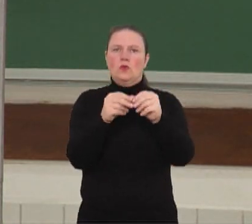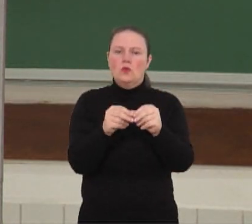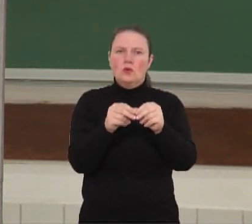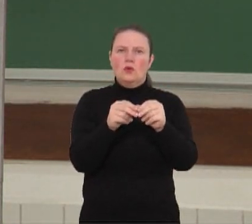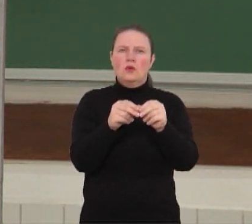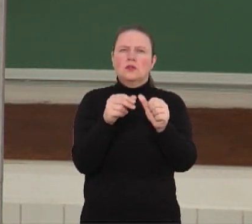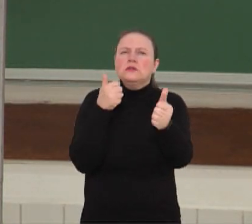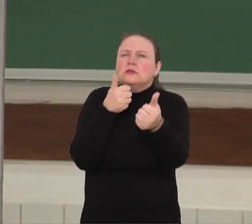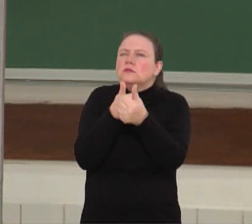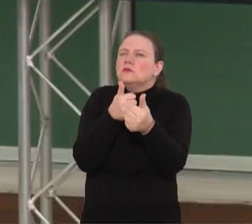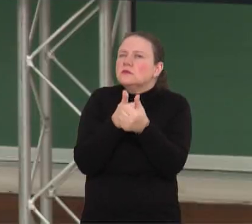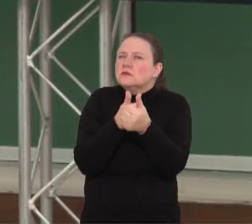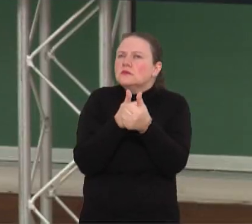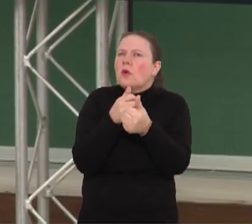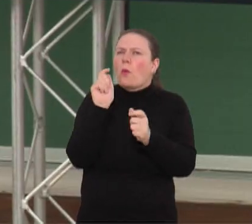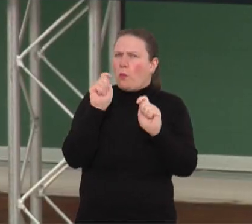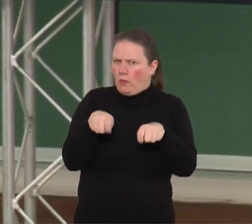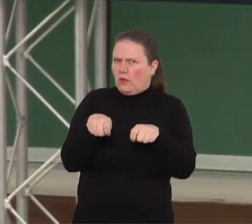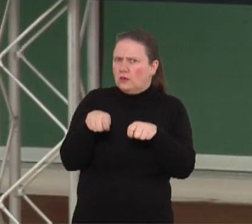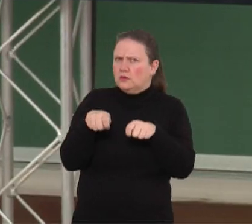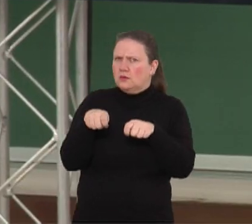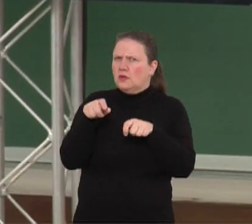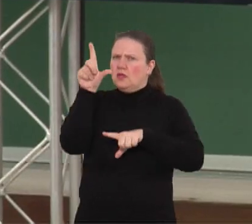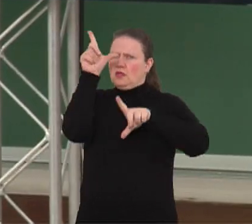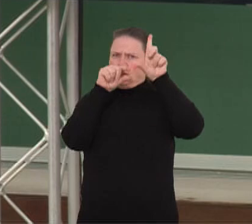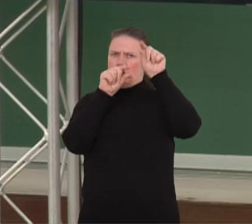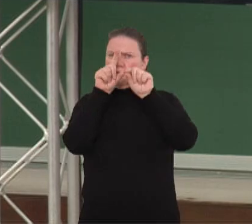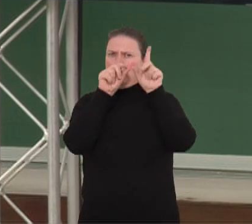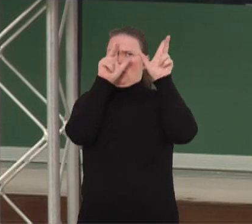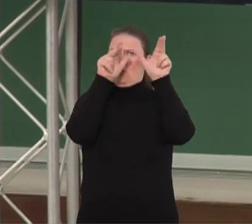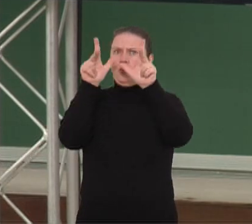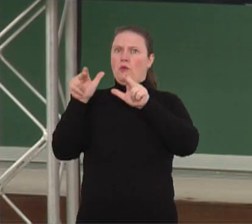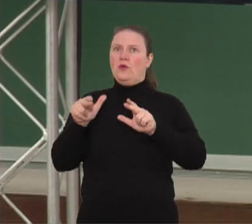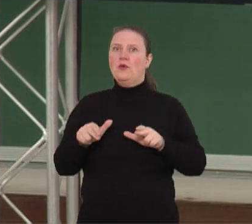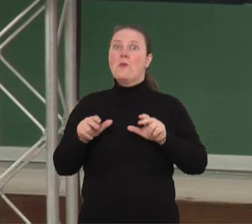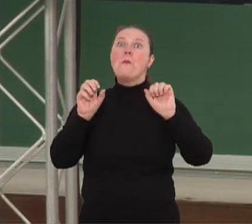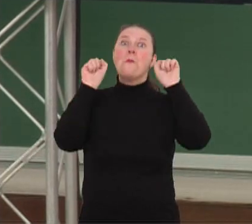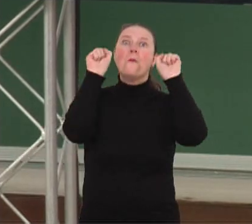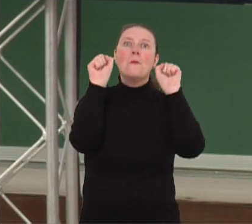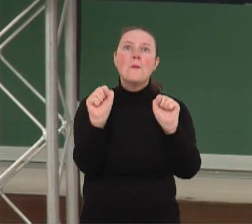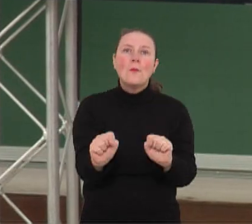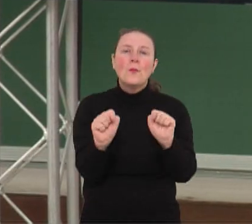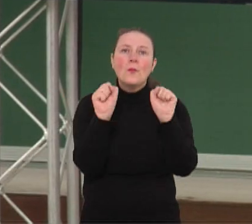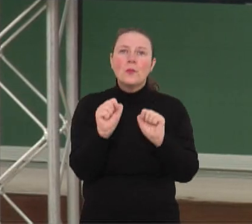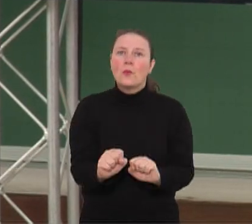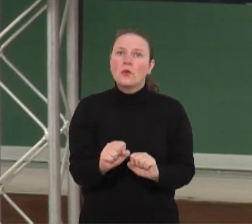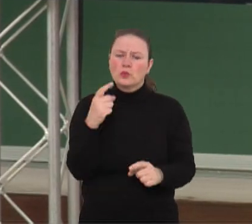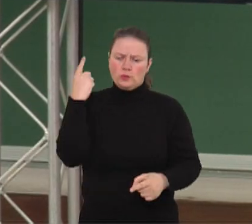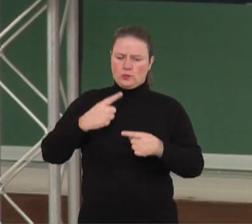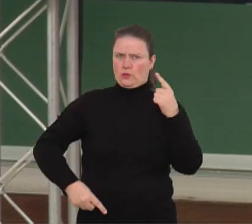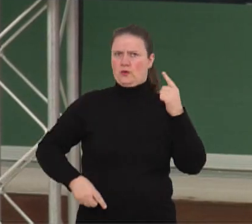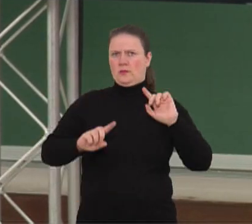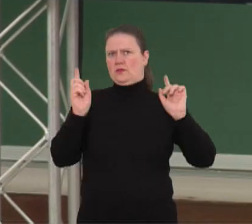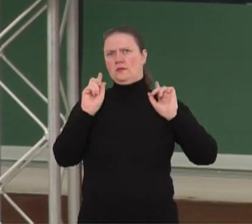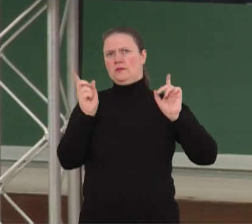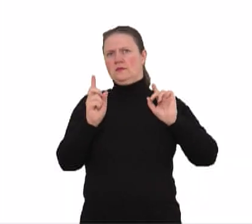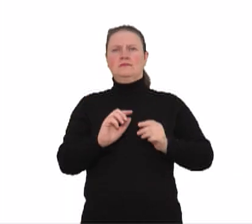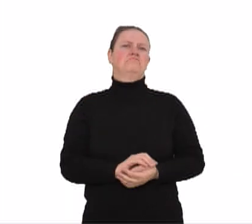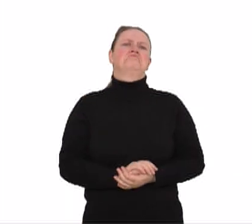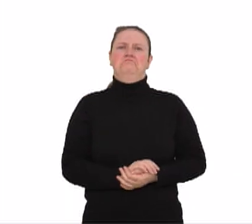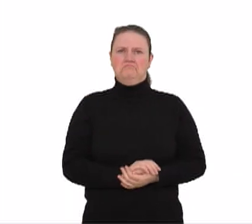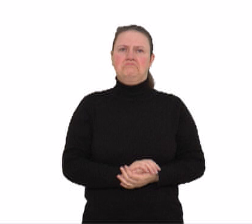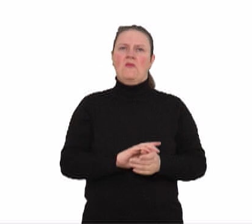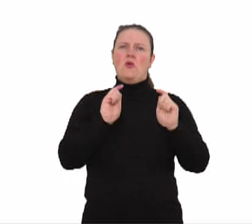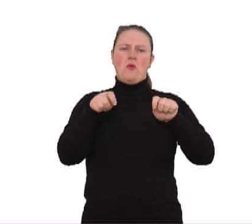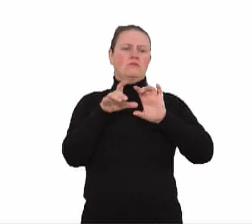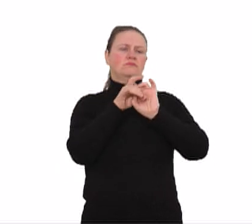aqui pertinho, podem ver as mesmas estrelas no céu? Sim, podem ver, o céu não é proibido para ninguém, tá lá. A